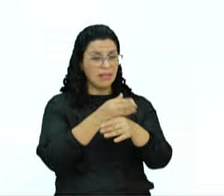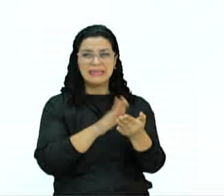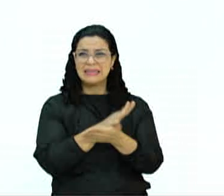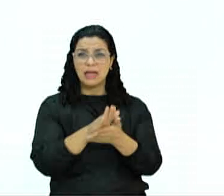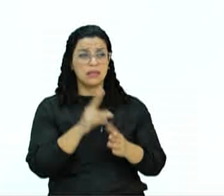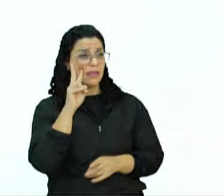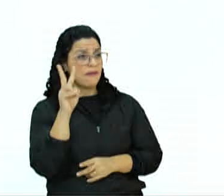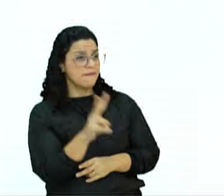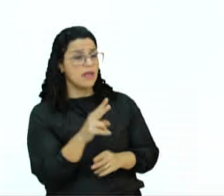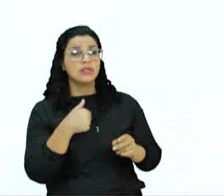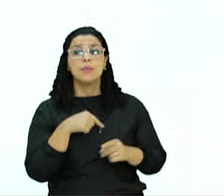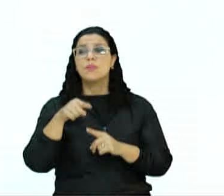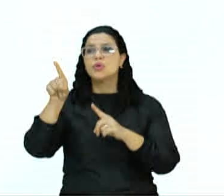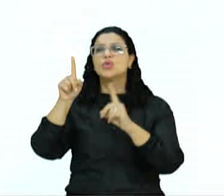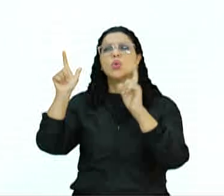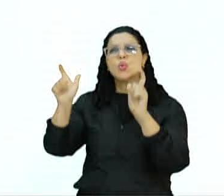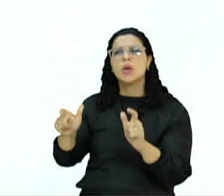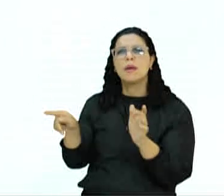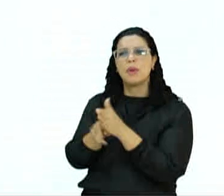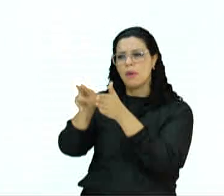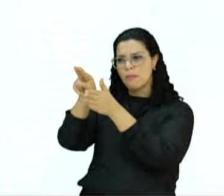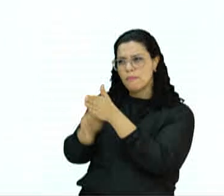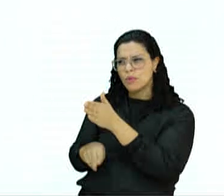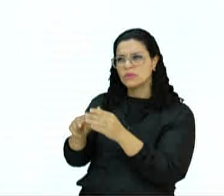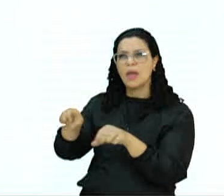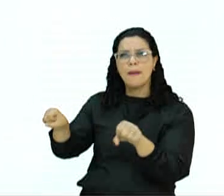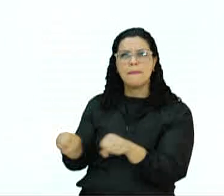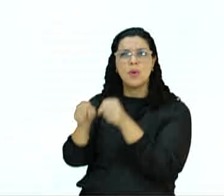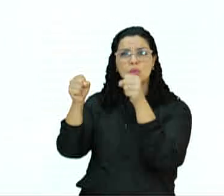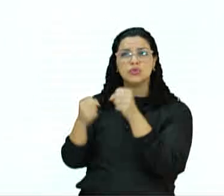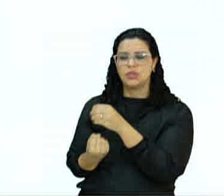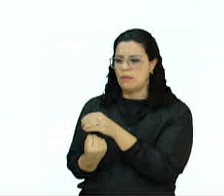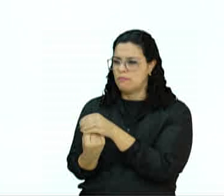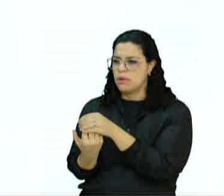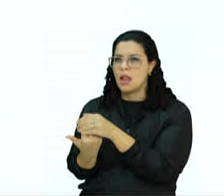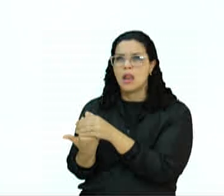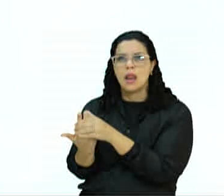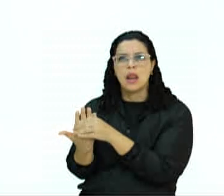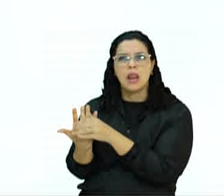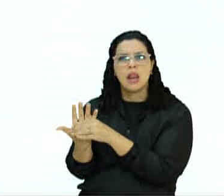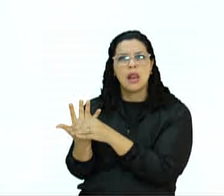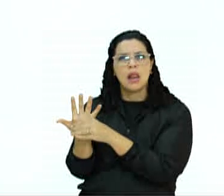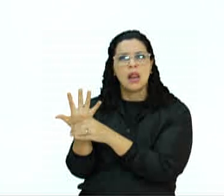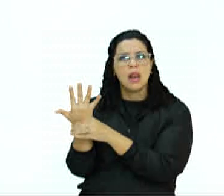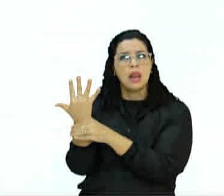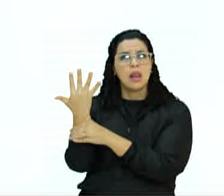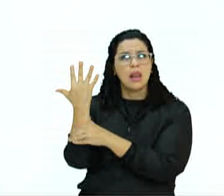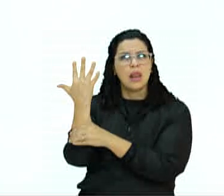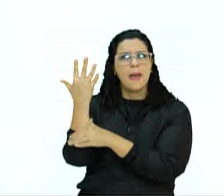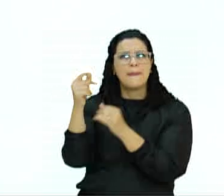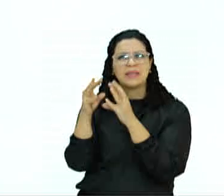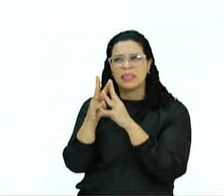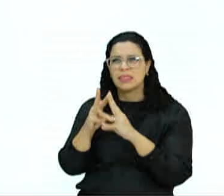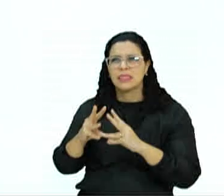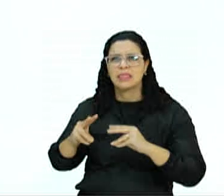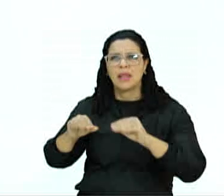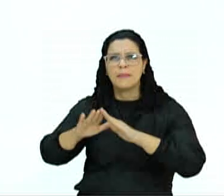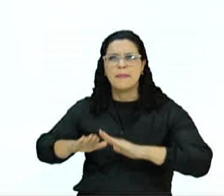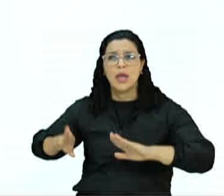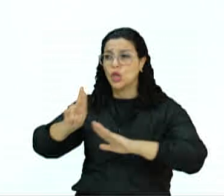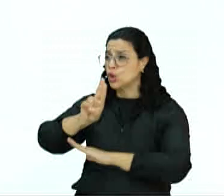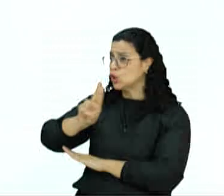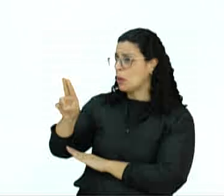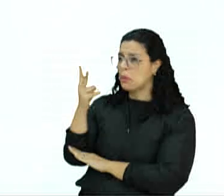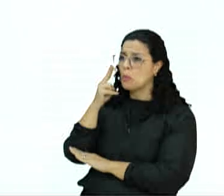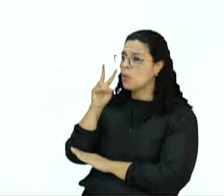disse, apontando uma sepultura fendida. A erva daninha brotando insólita de dentro da fenda. O musgo já cobriu o nome